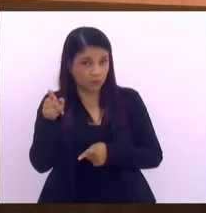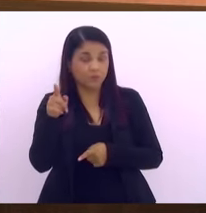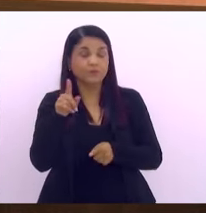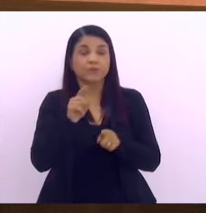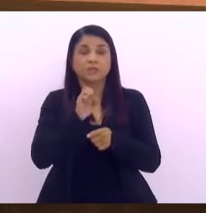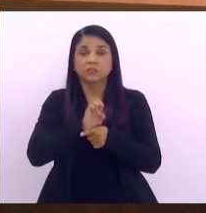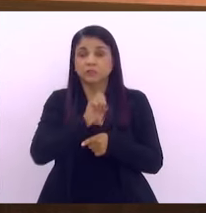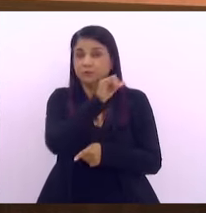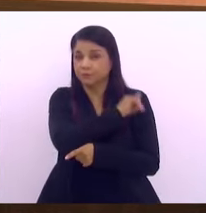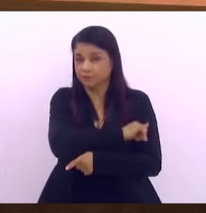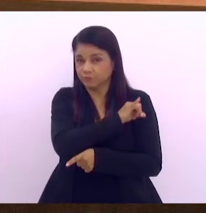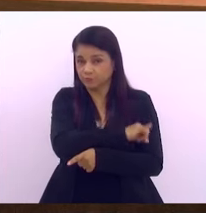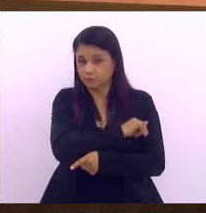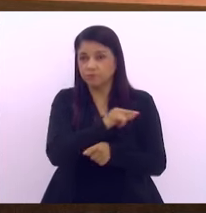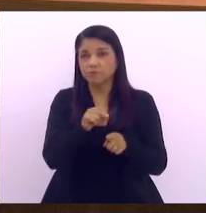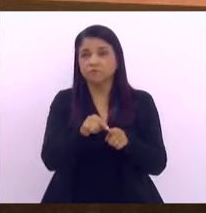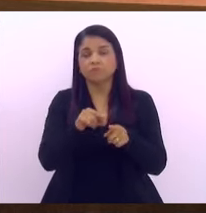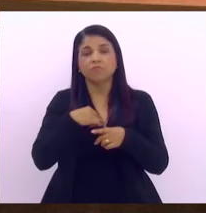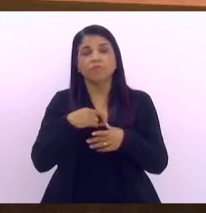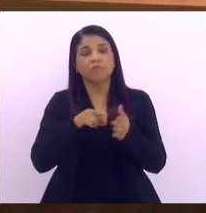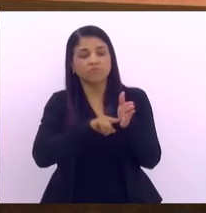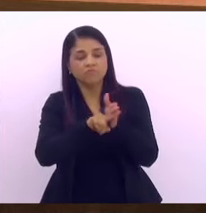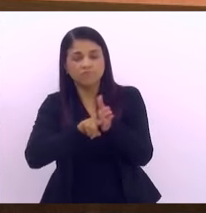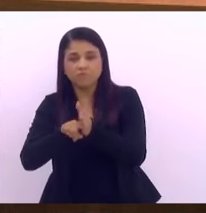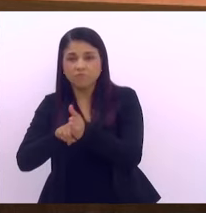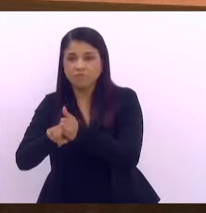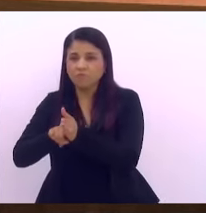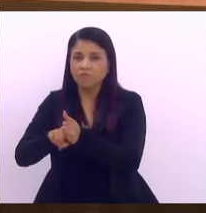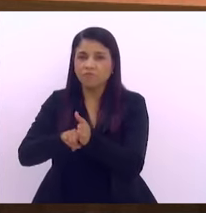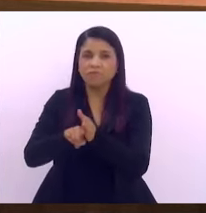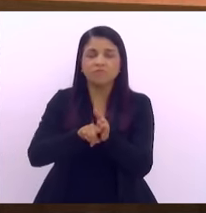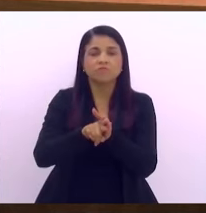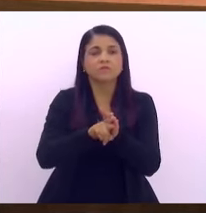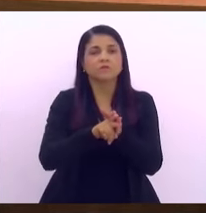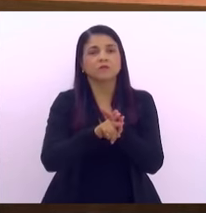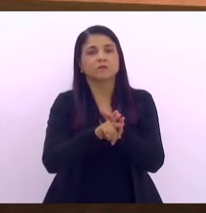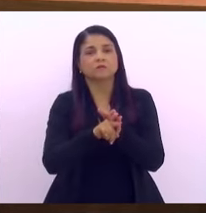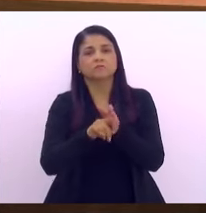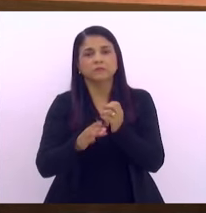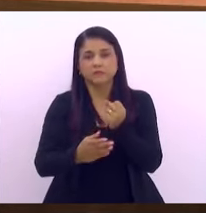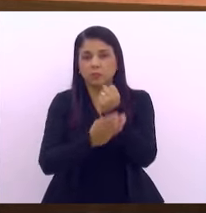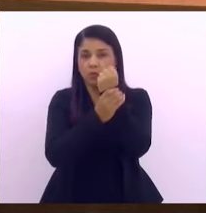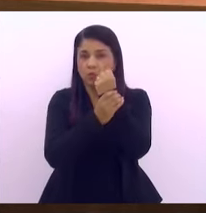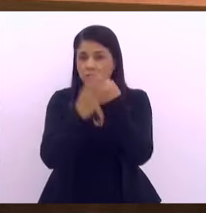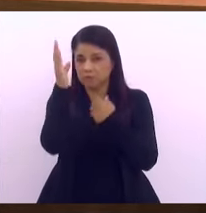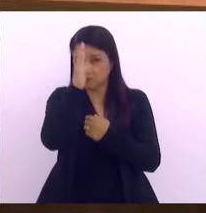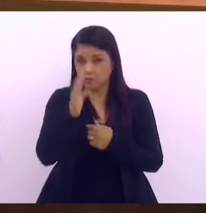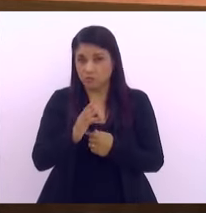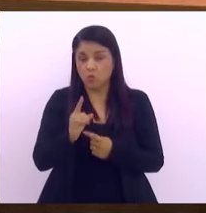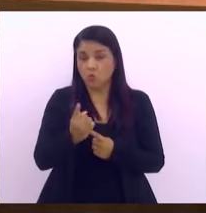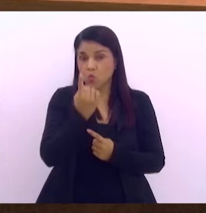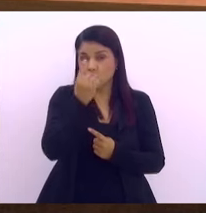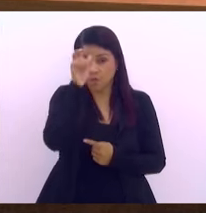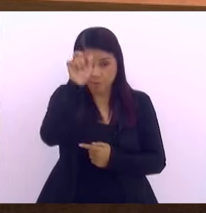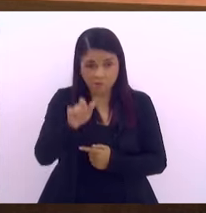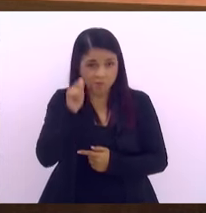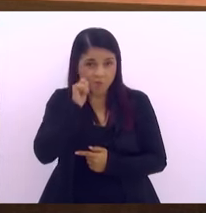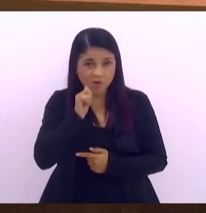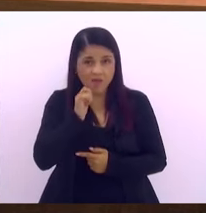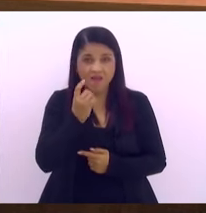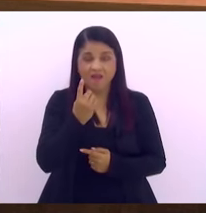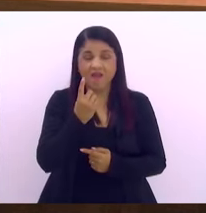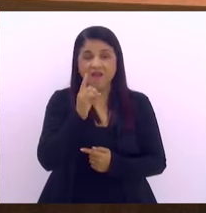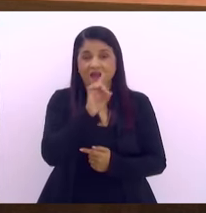apontada pela Rede de Observatórios de Segurança no Brasil que indicam que uma mulher é vítima de violência a